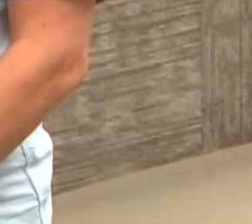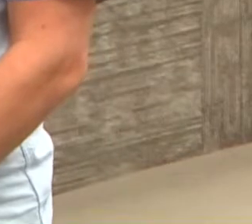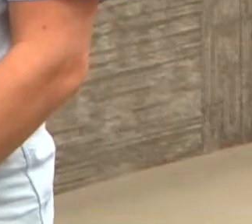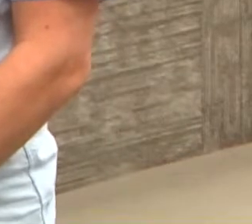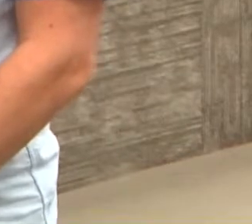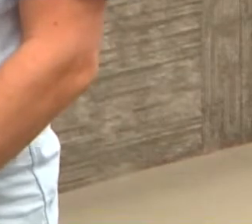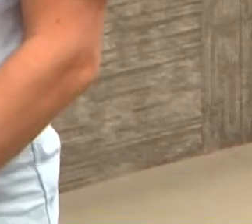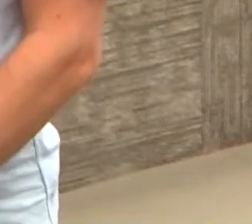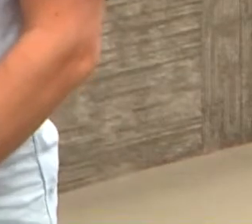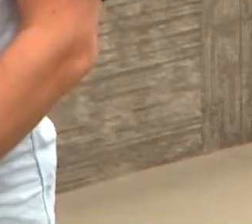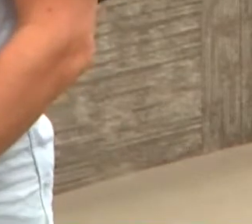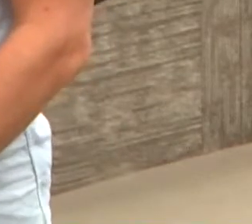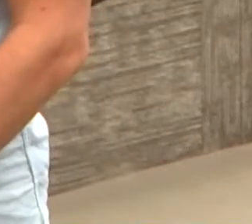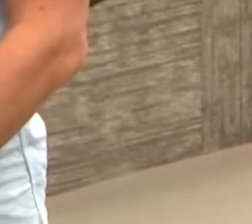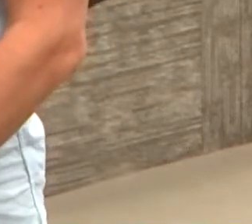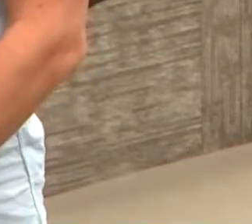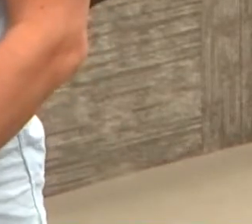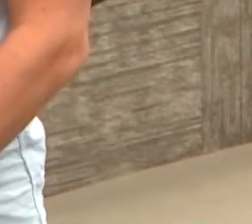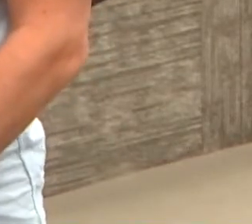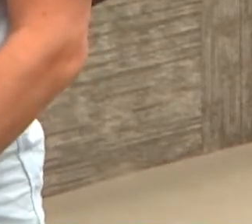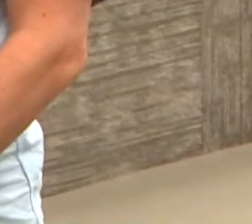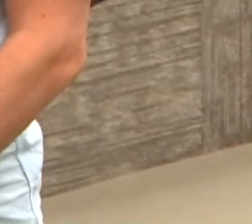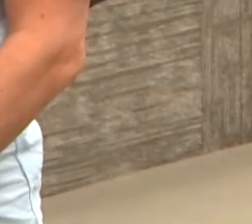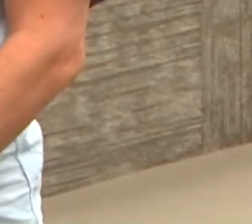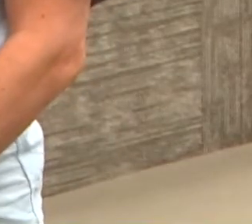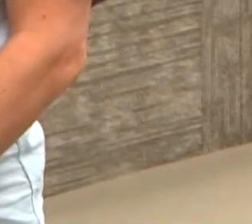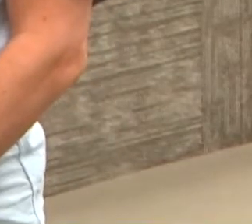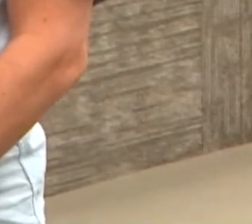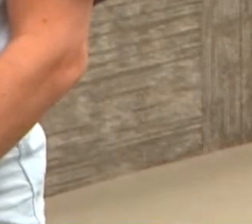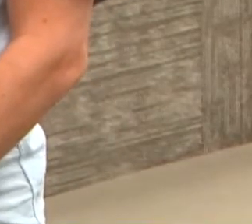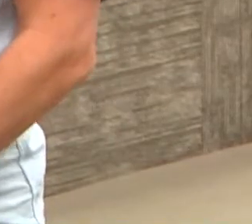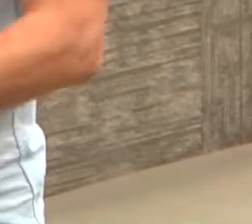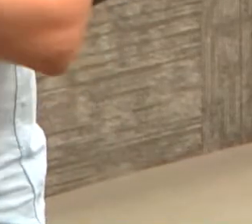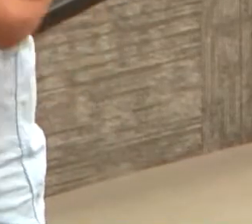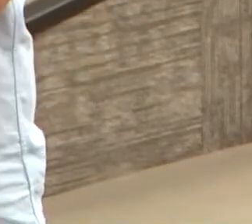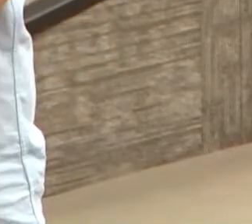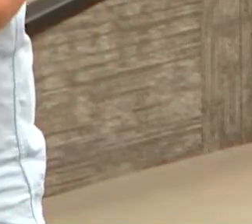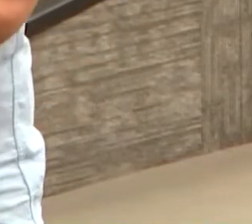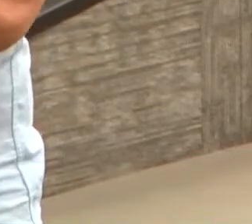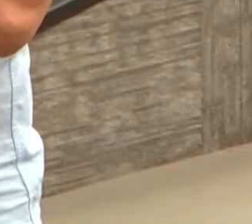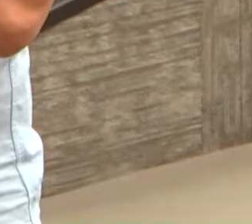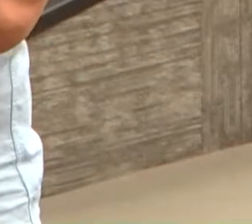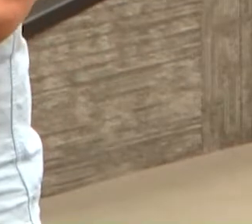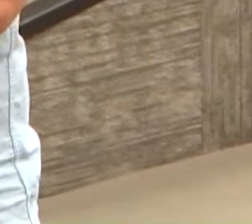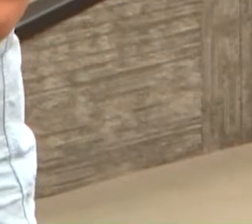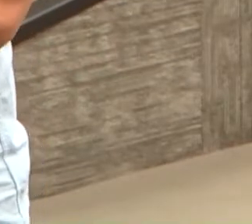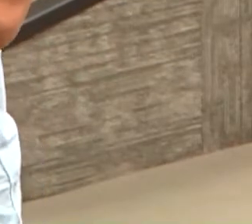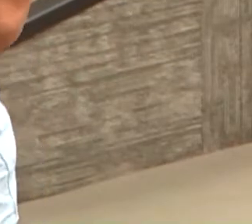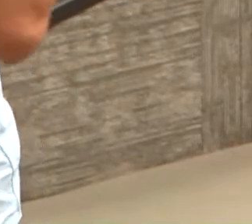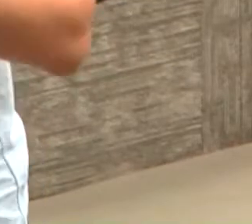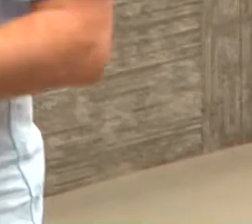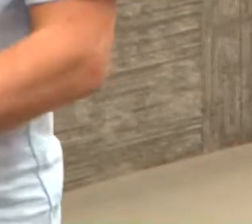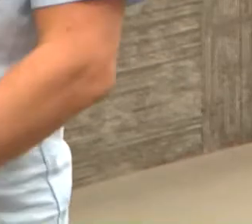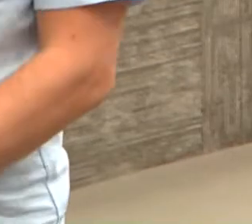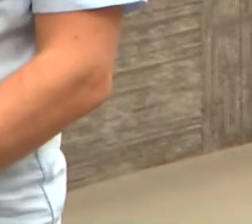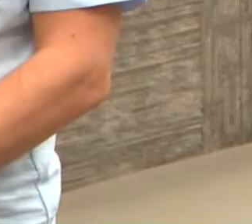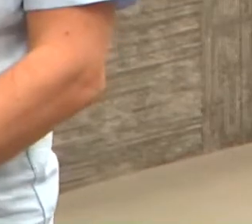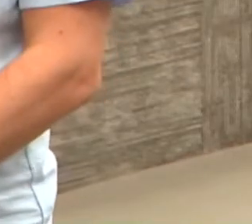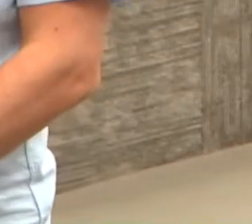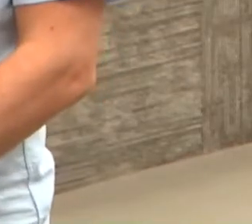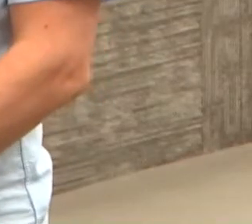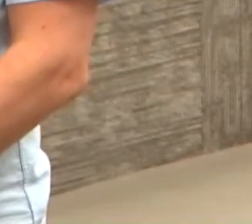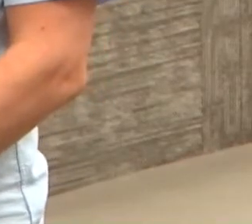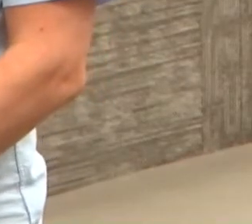interrompemos a nossa programação para conversar com o vereador Pedro Torim, que é o membro da comissão relacionada ao coronavírus aqui na Câmara Municipal.